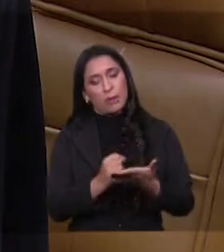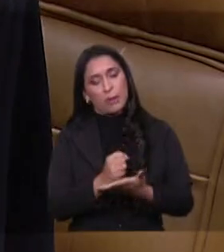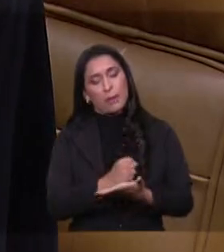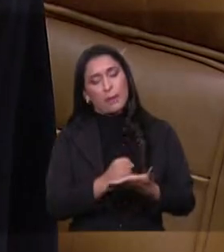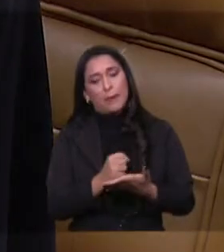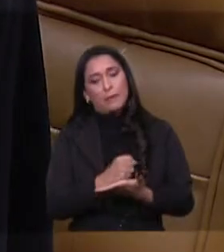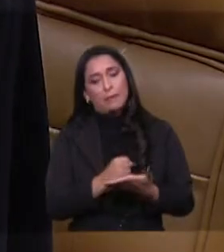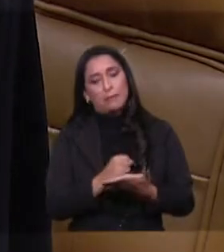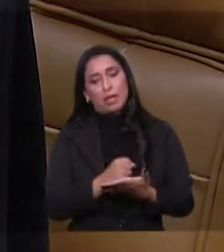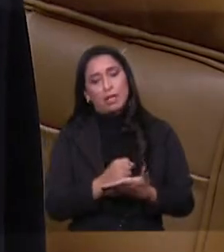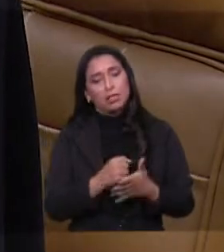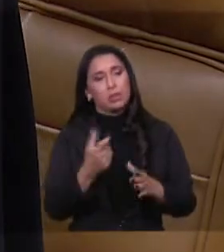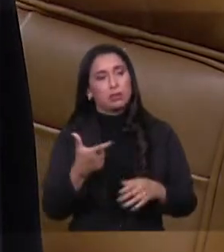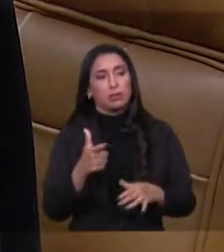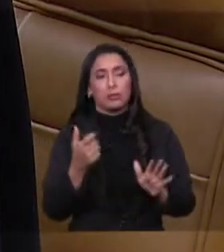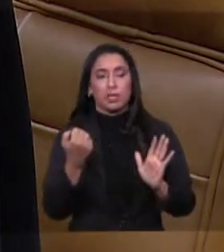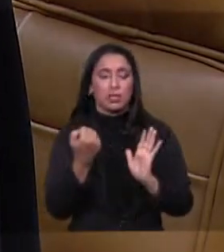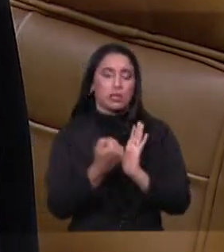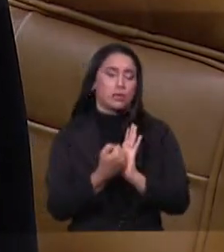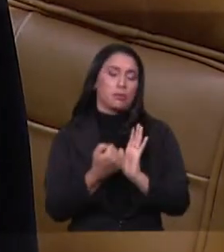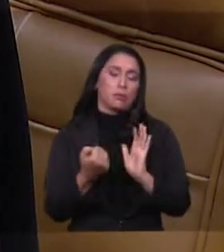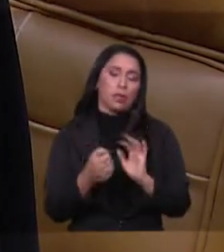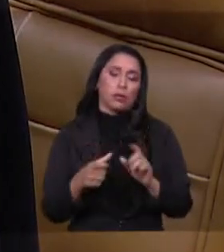o estabelecimento de qualquer marco temporal.